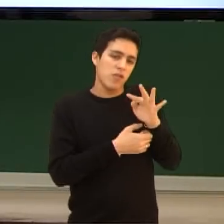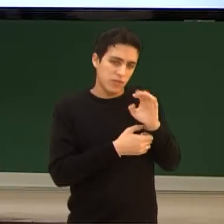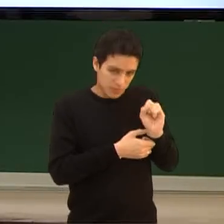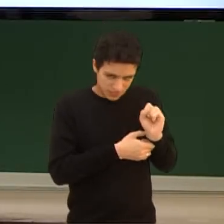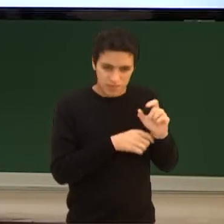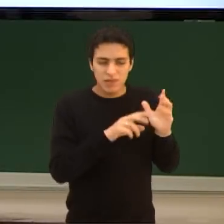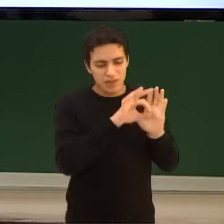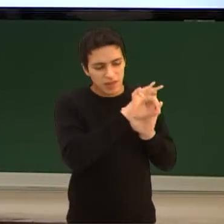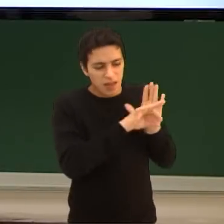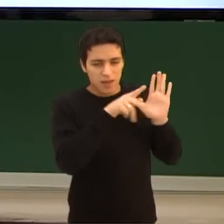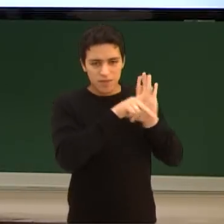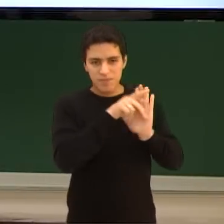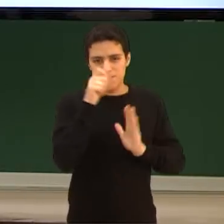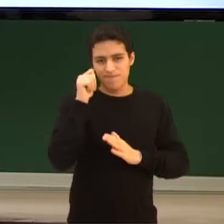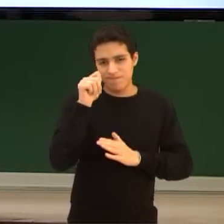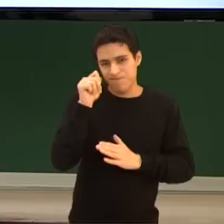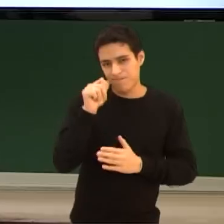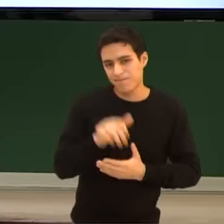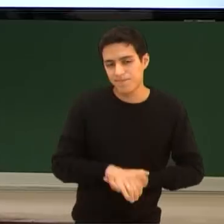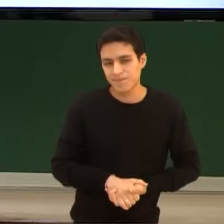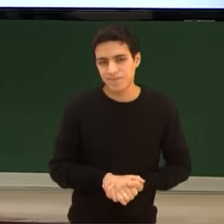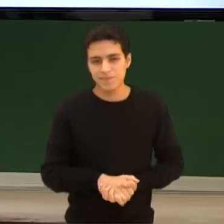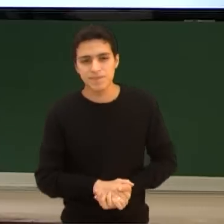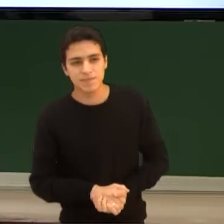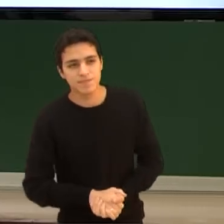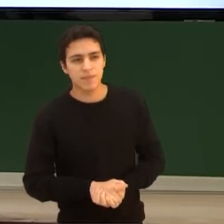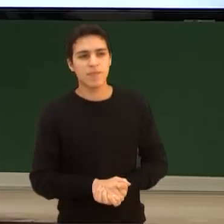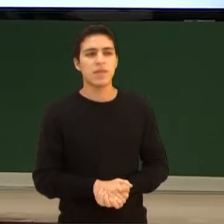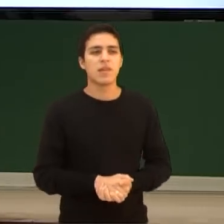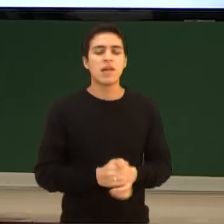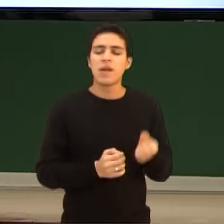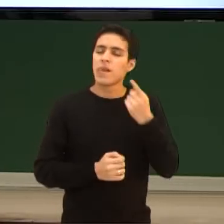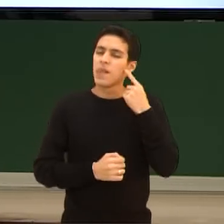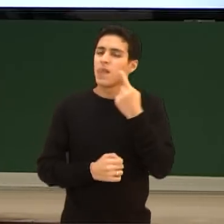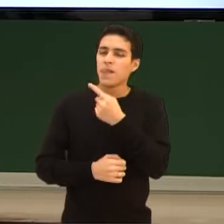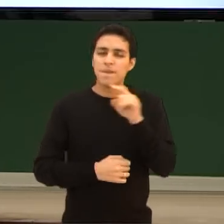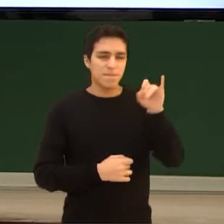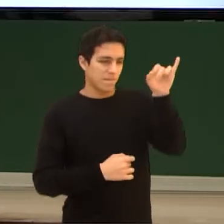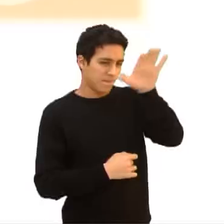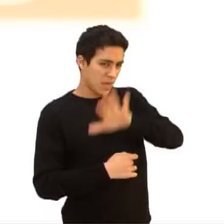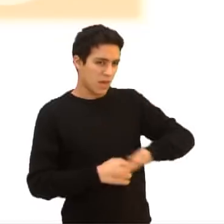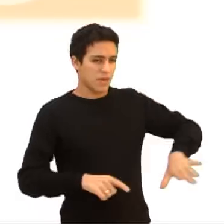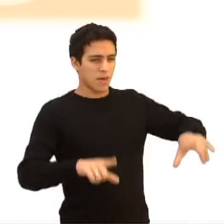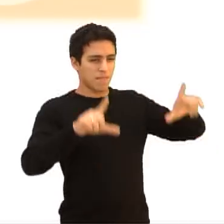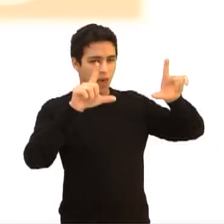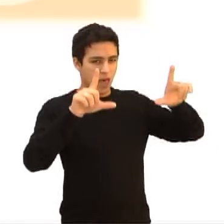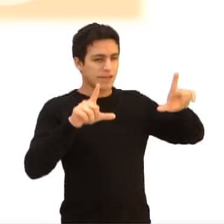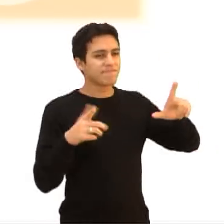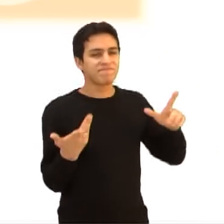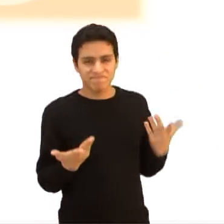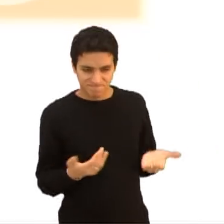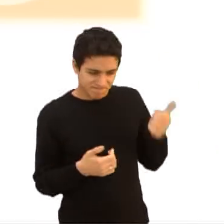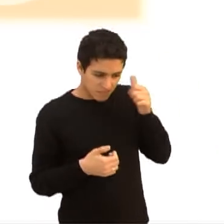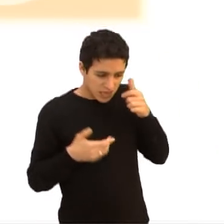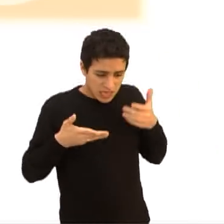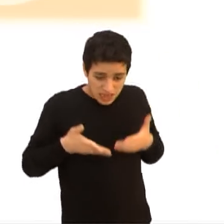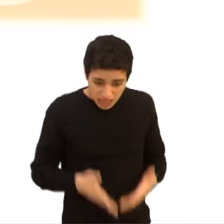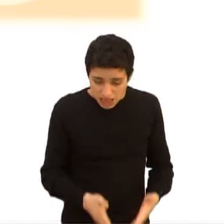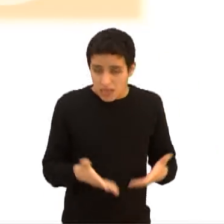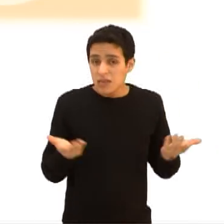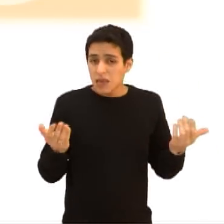os gametas femininos. Olha só essa imagem aqui. Então, quando a menina